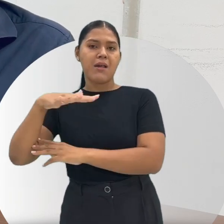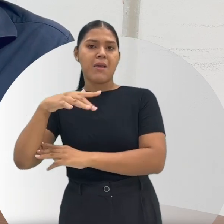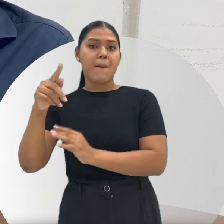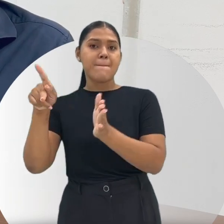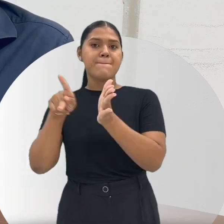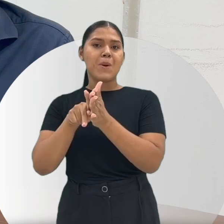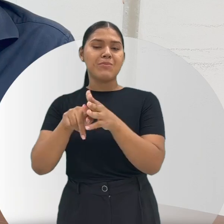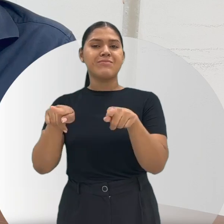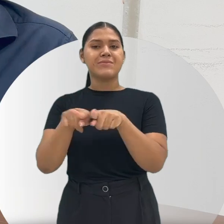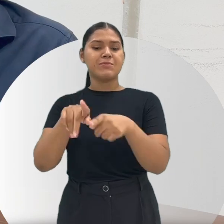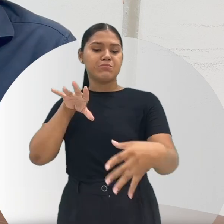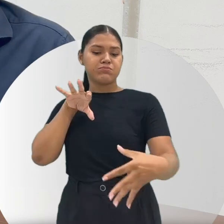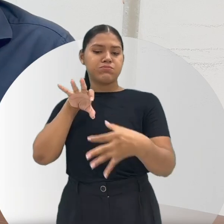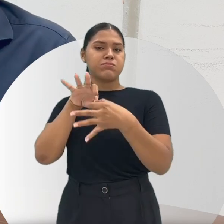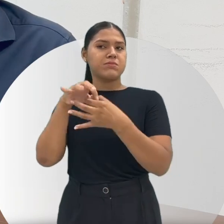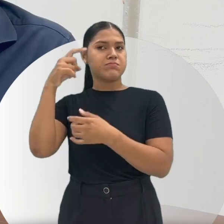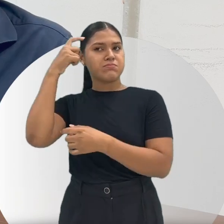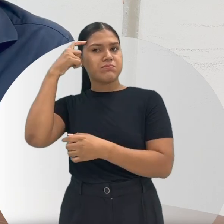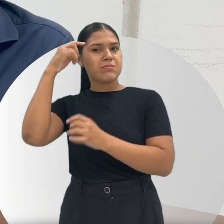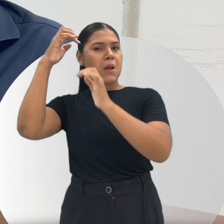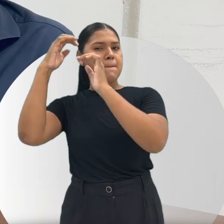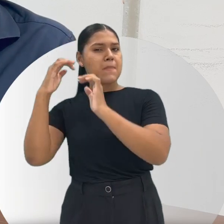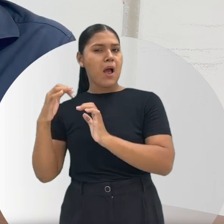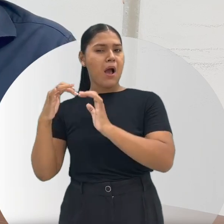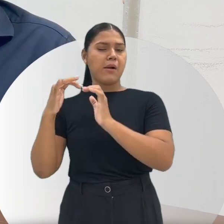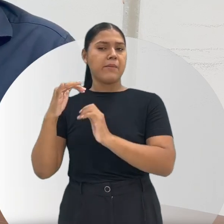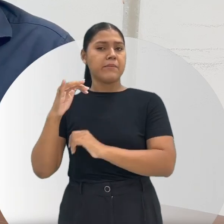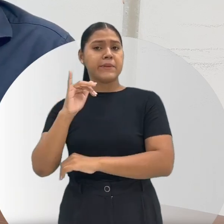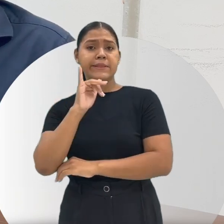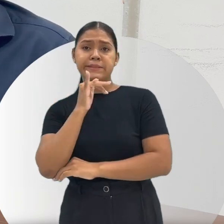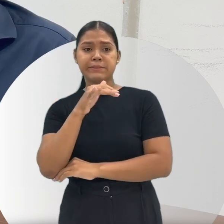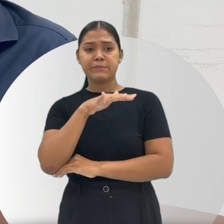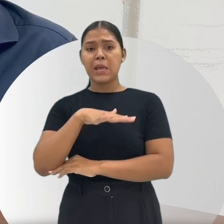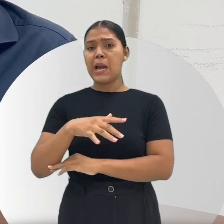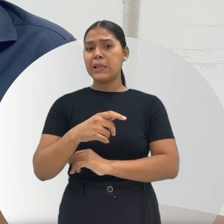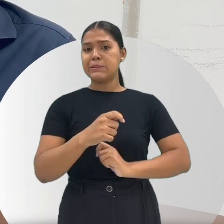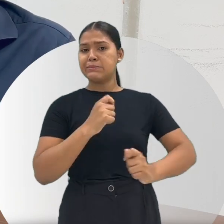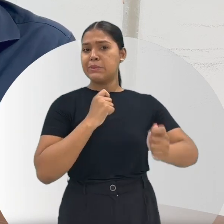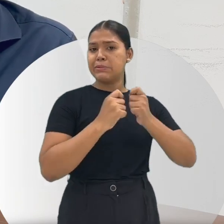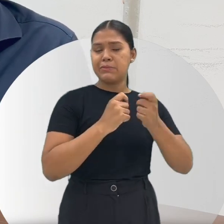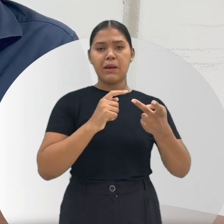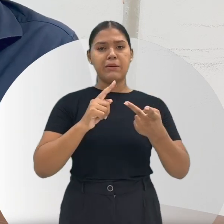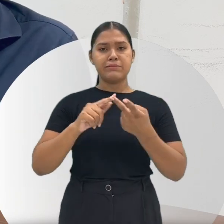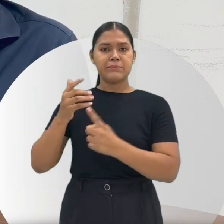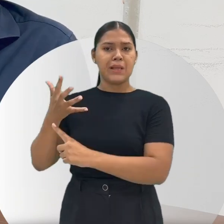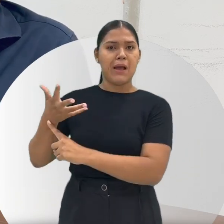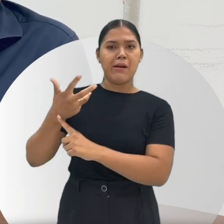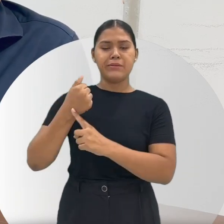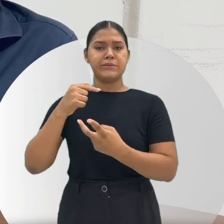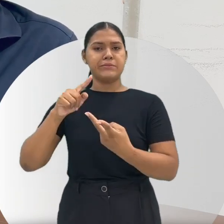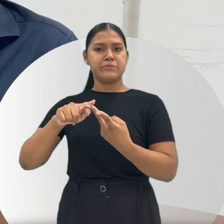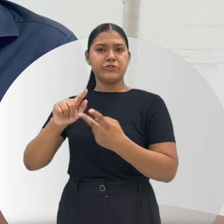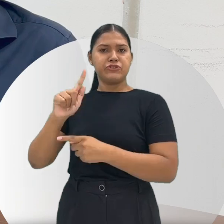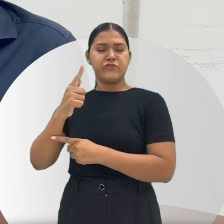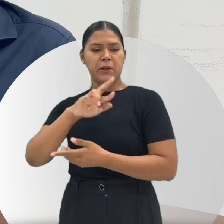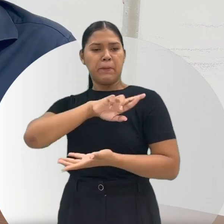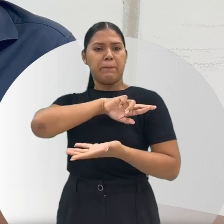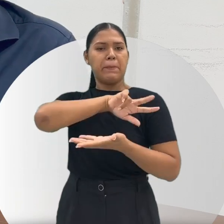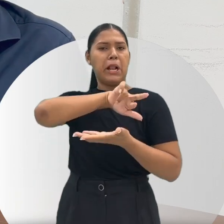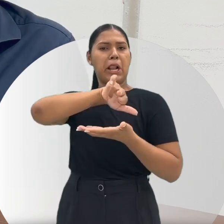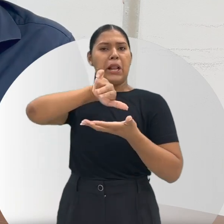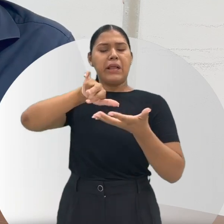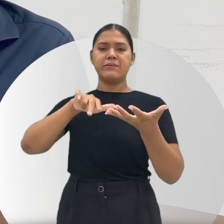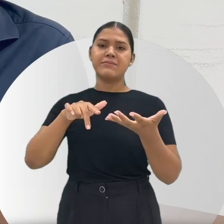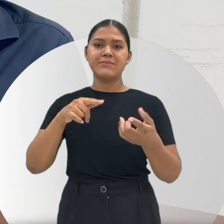levem a resolver problemas que às vezes vão ser do jornalismo, da engenharia, da arquitetura, das artes, mas são problemas que o seu cérebro foi treinado para